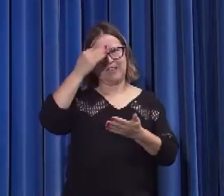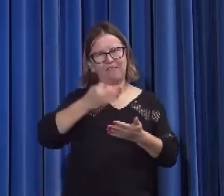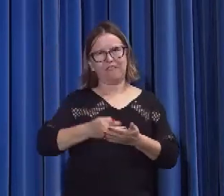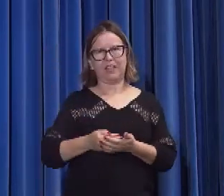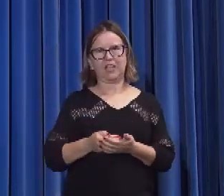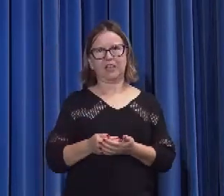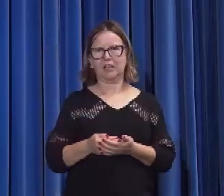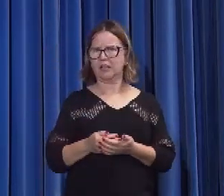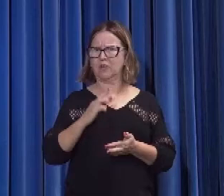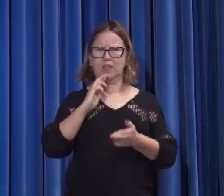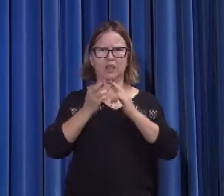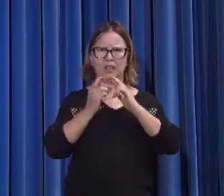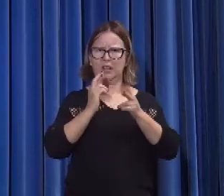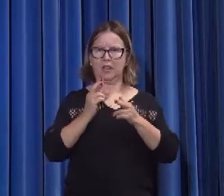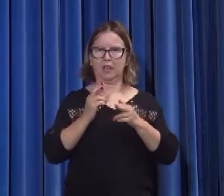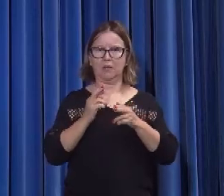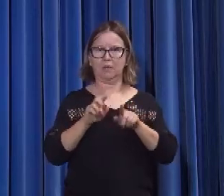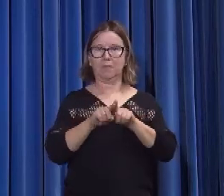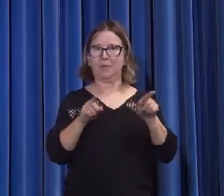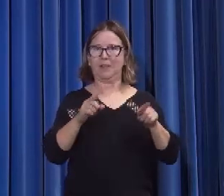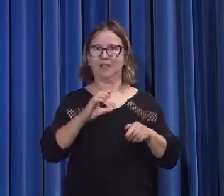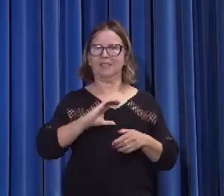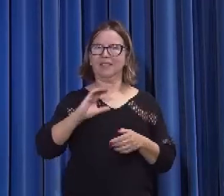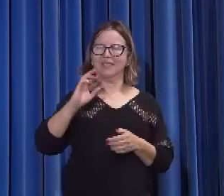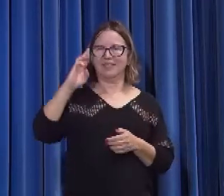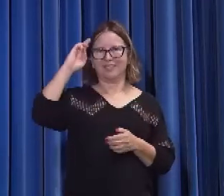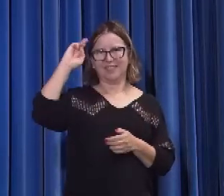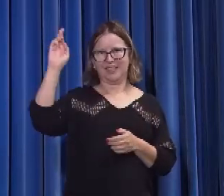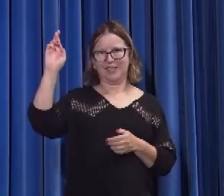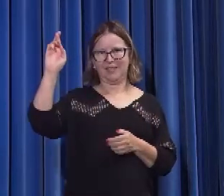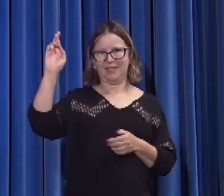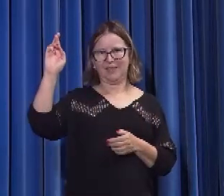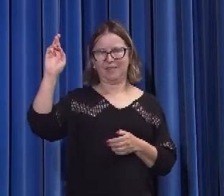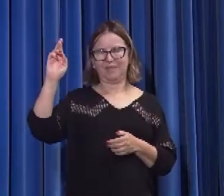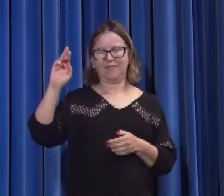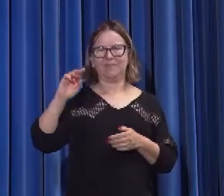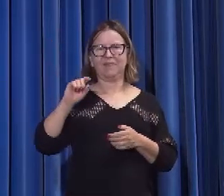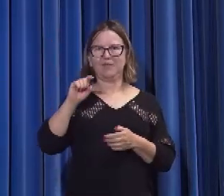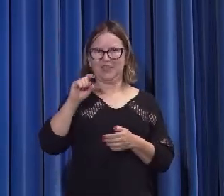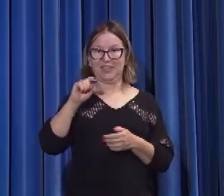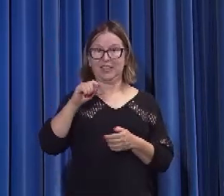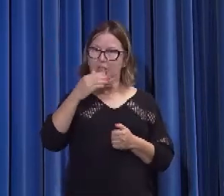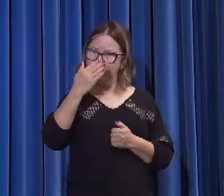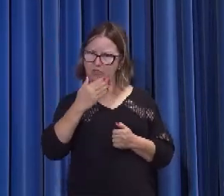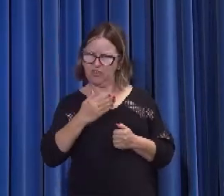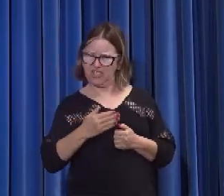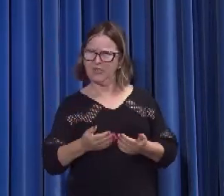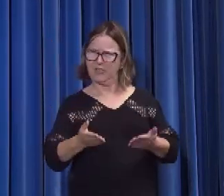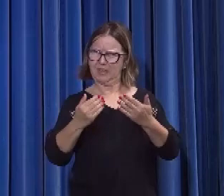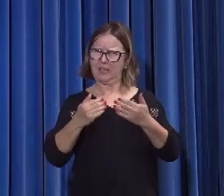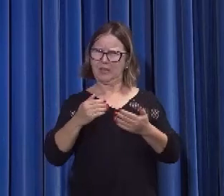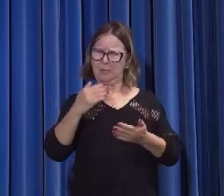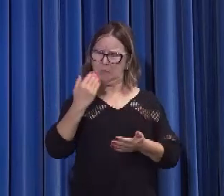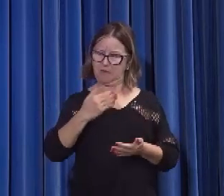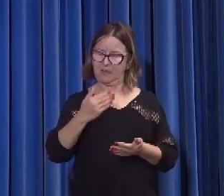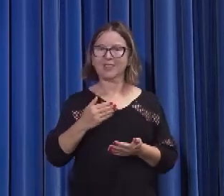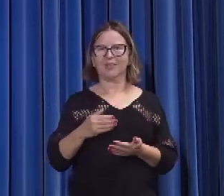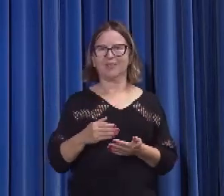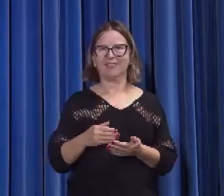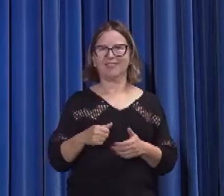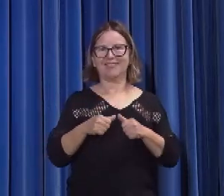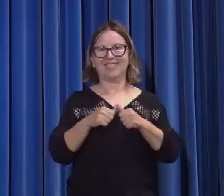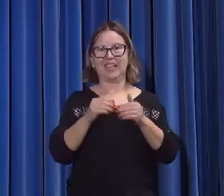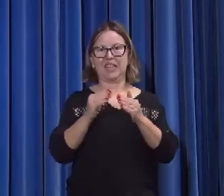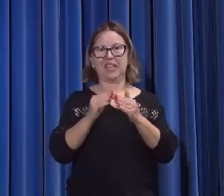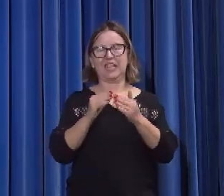mas confie no Senhor. Você é digno de provação? Essa é a escola de Deus para aprendermos